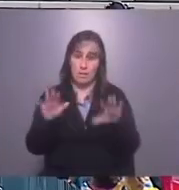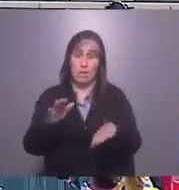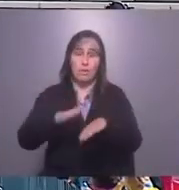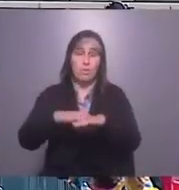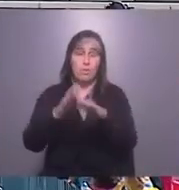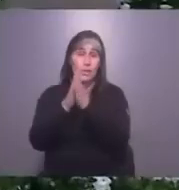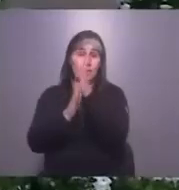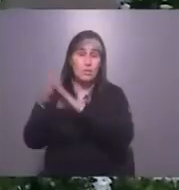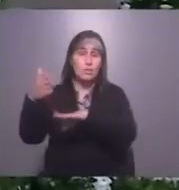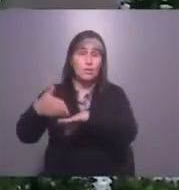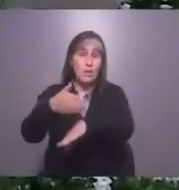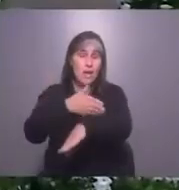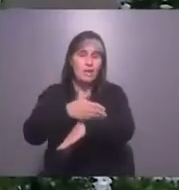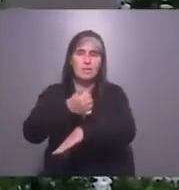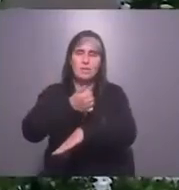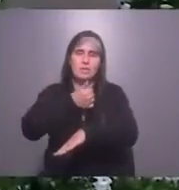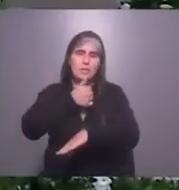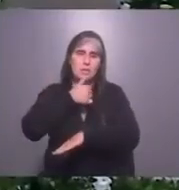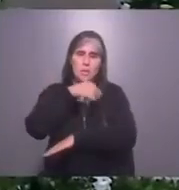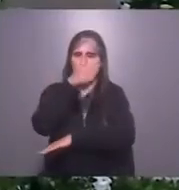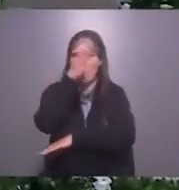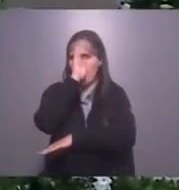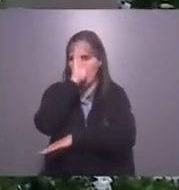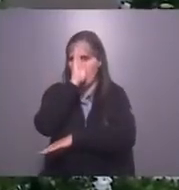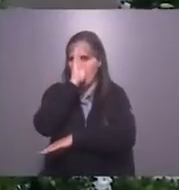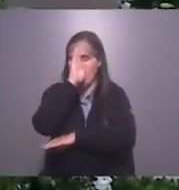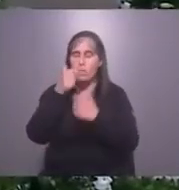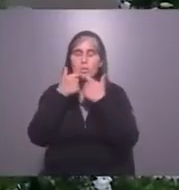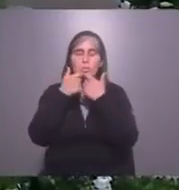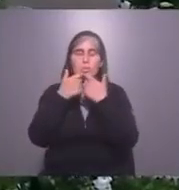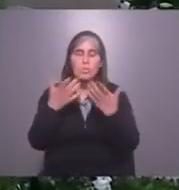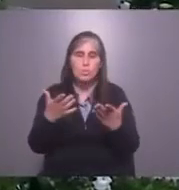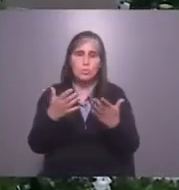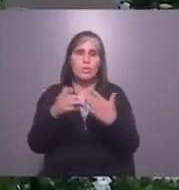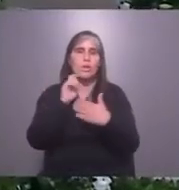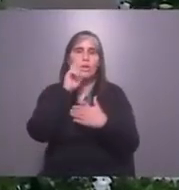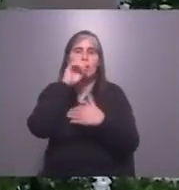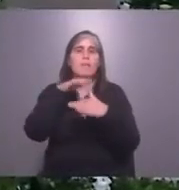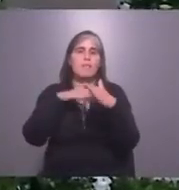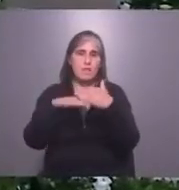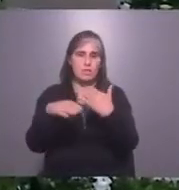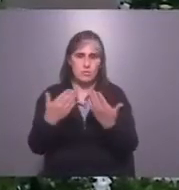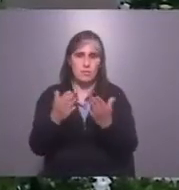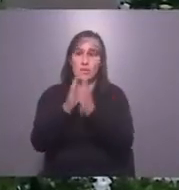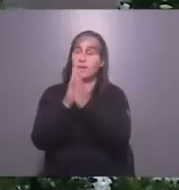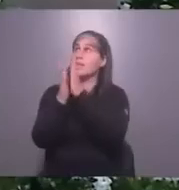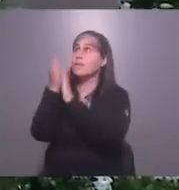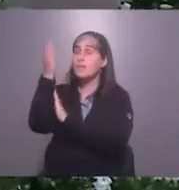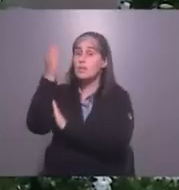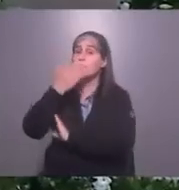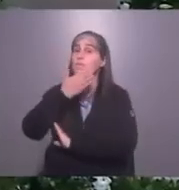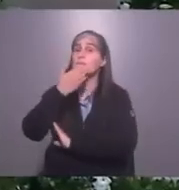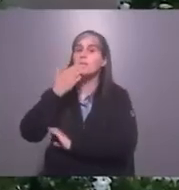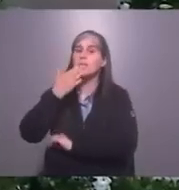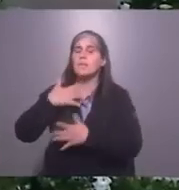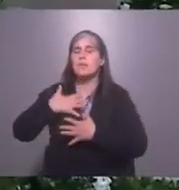predestinados, segundo os desígnios daquele que tudo realiza, conforme a decisão da